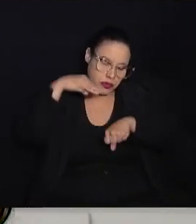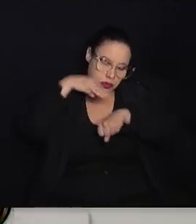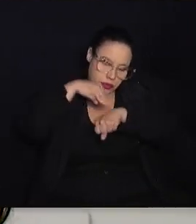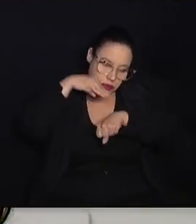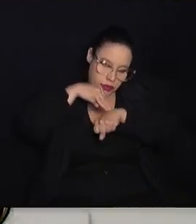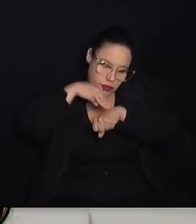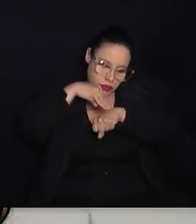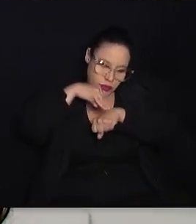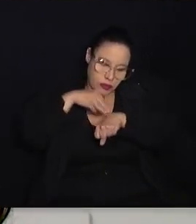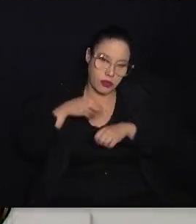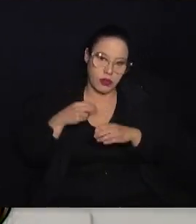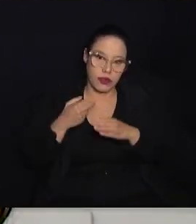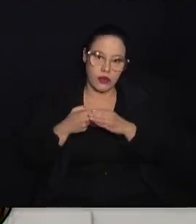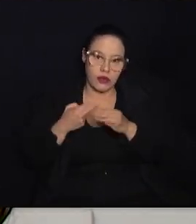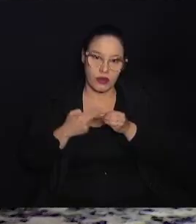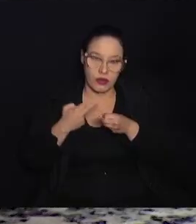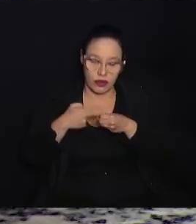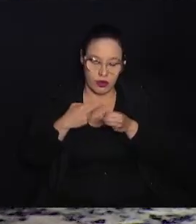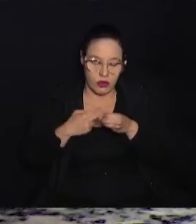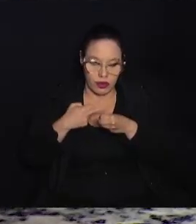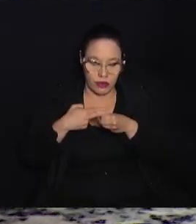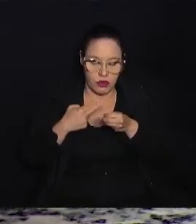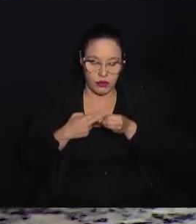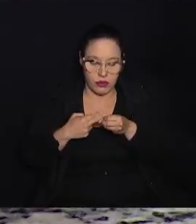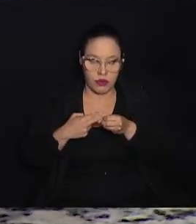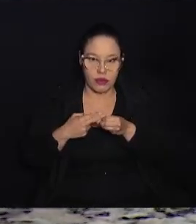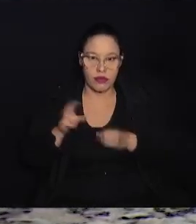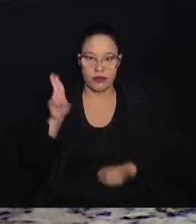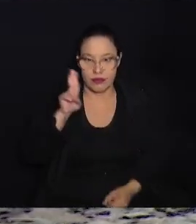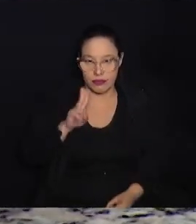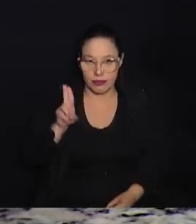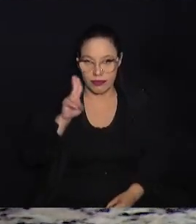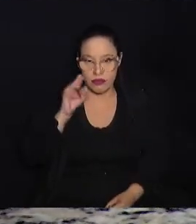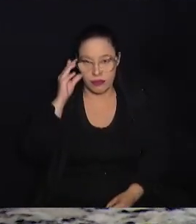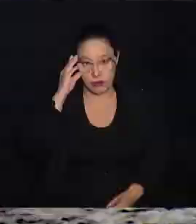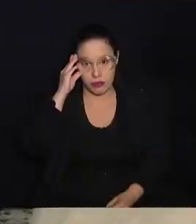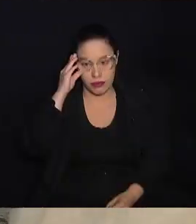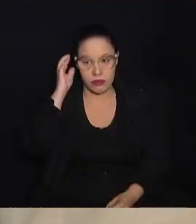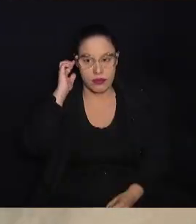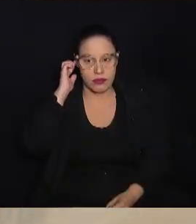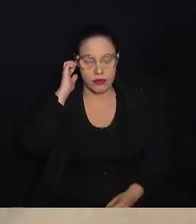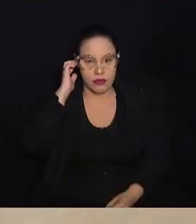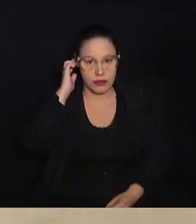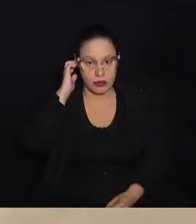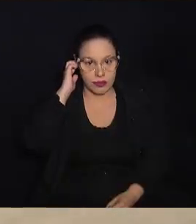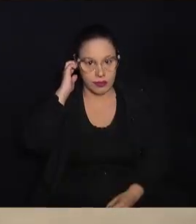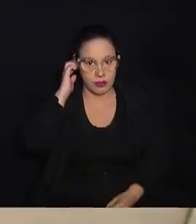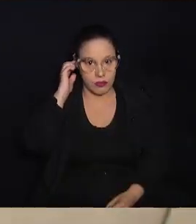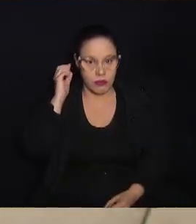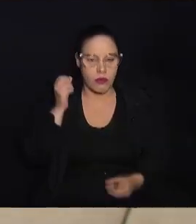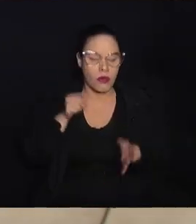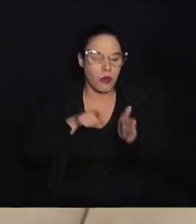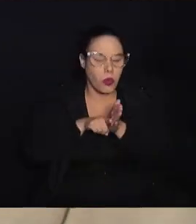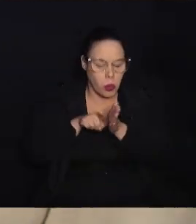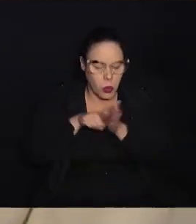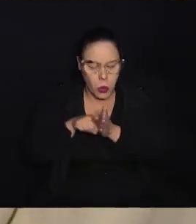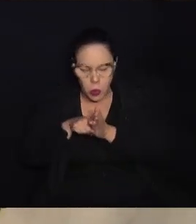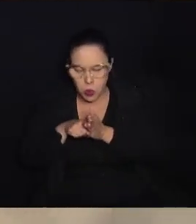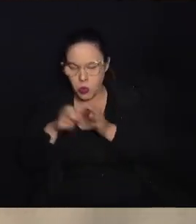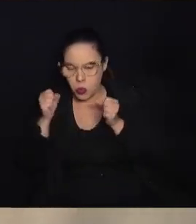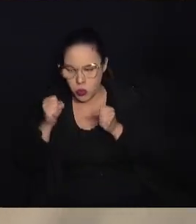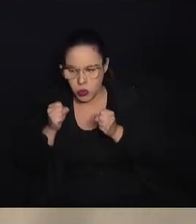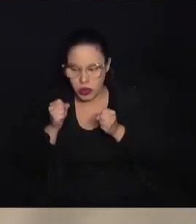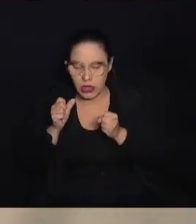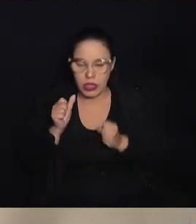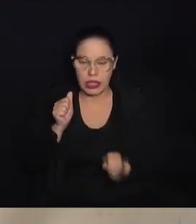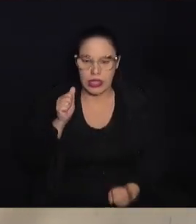mestrado na faculdade de ciências farmacêuticas da Universidade Estadual de Campinas que explora o